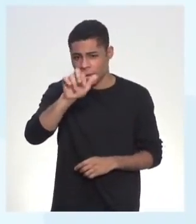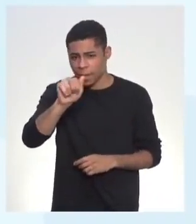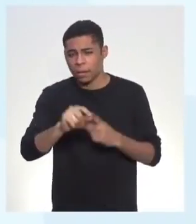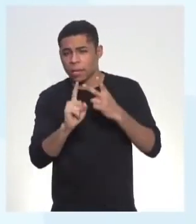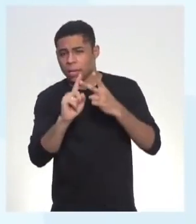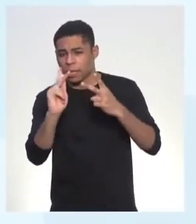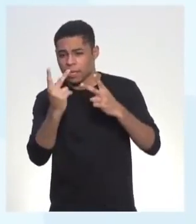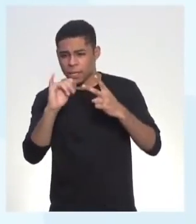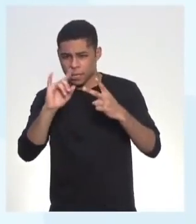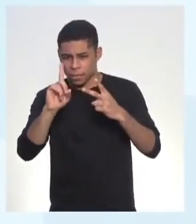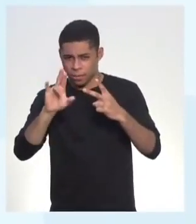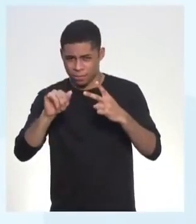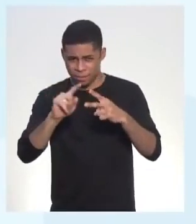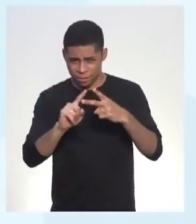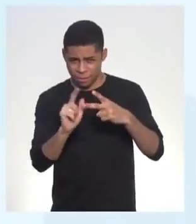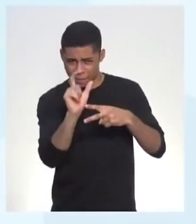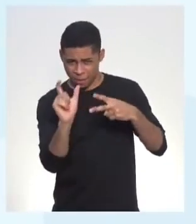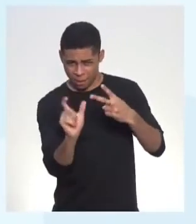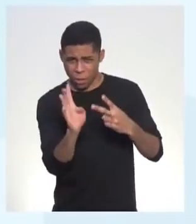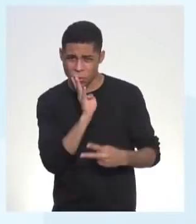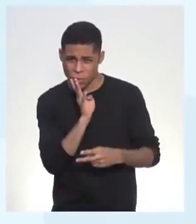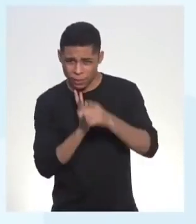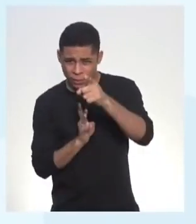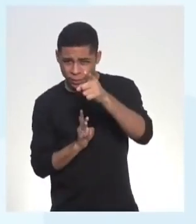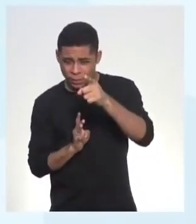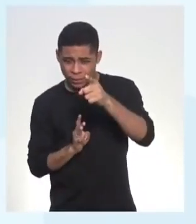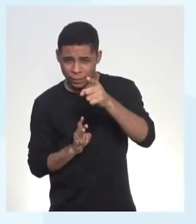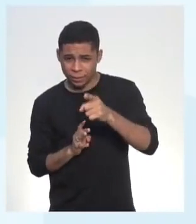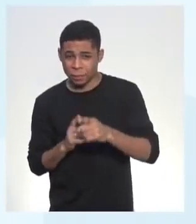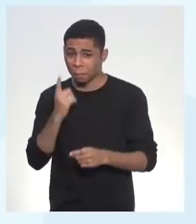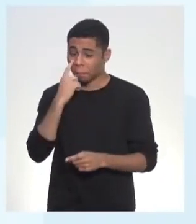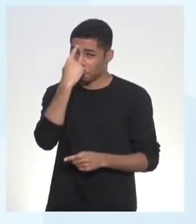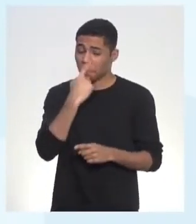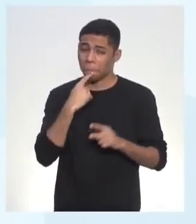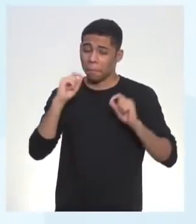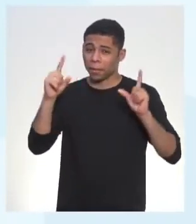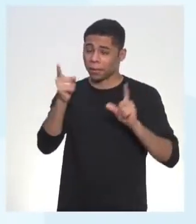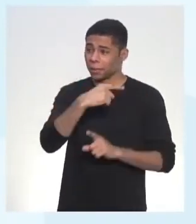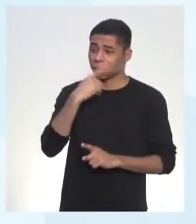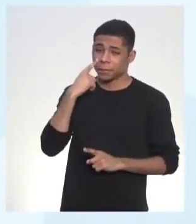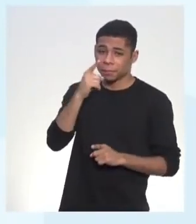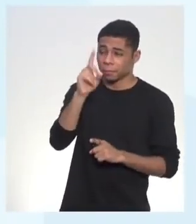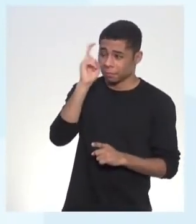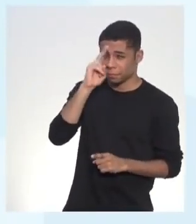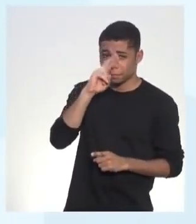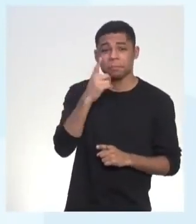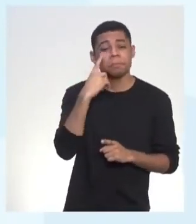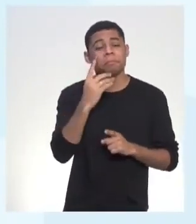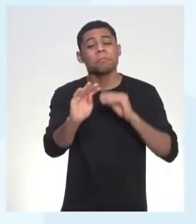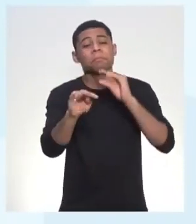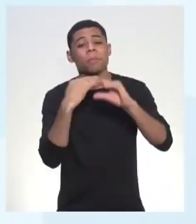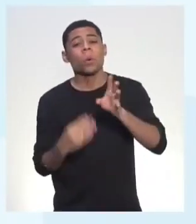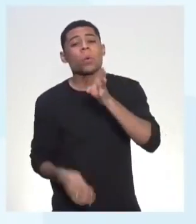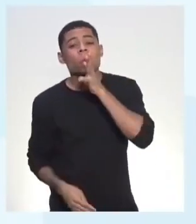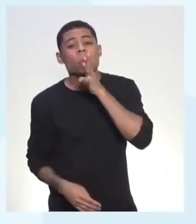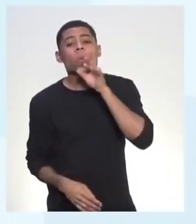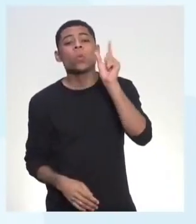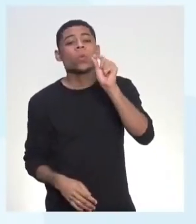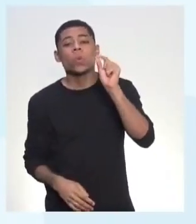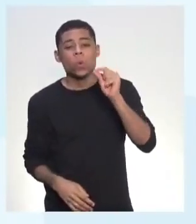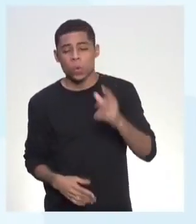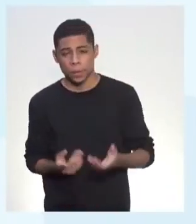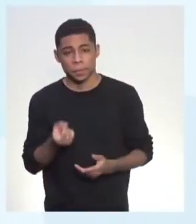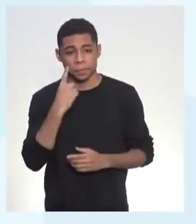uma figurinha meio sugestiva aí. Então, 2 minutos para vocês relembrarem, falar para a gente no chat o que vocês lembram de